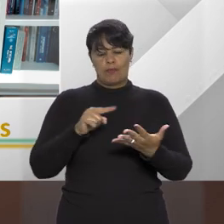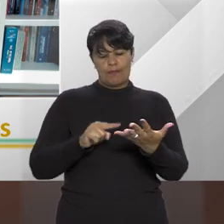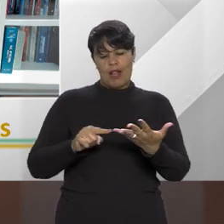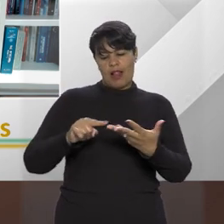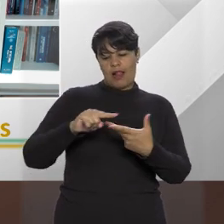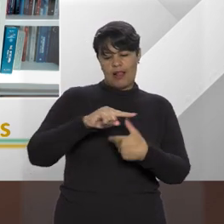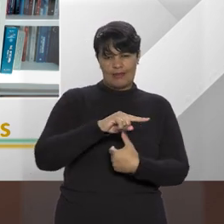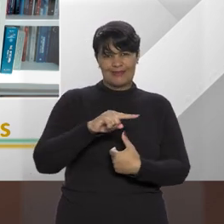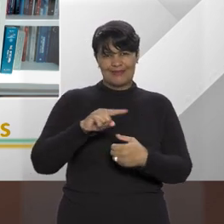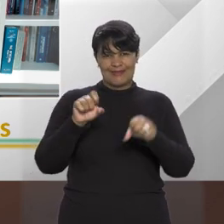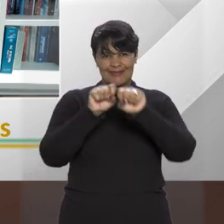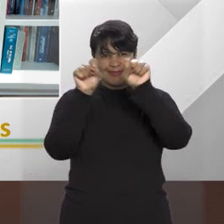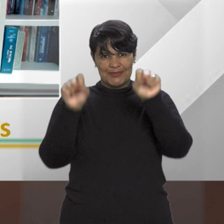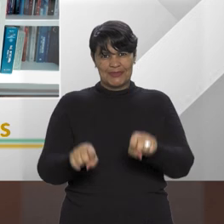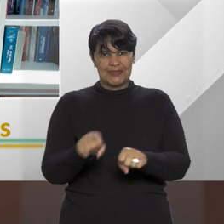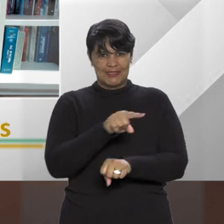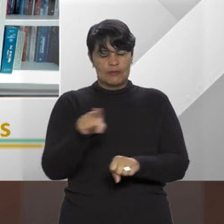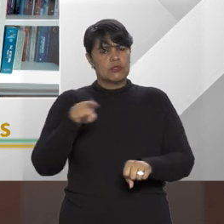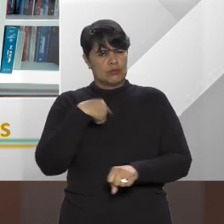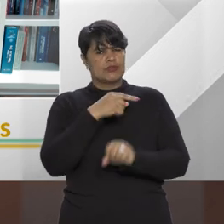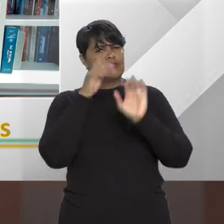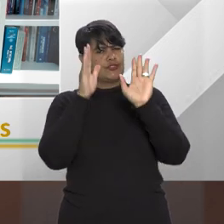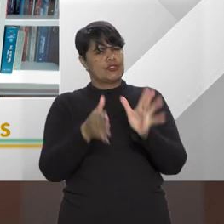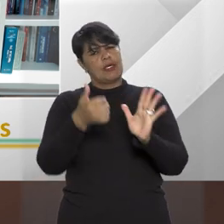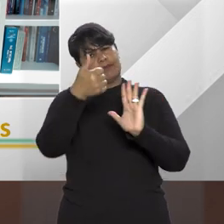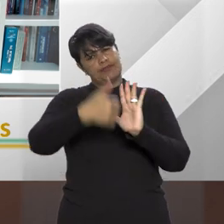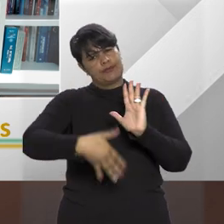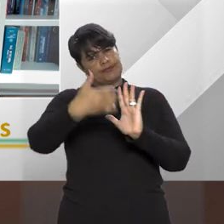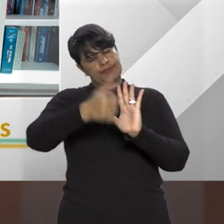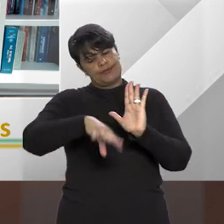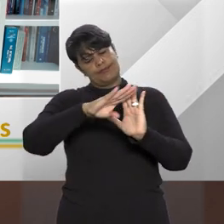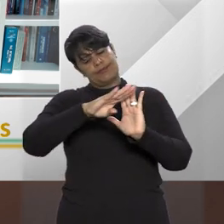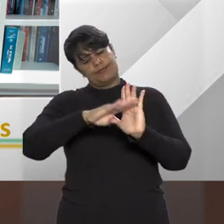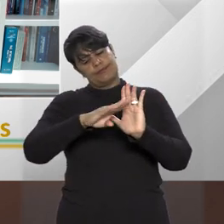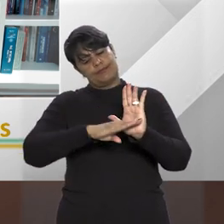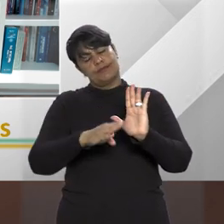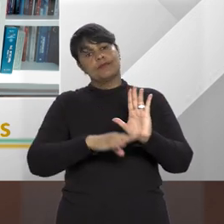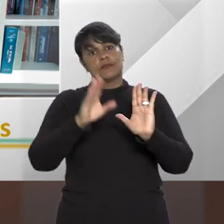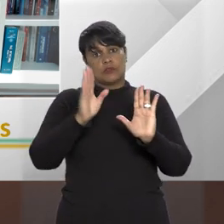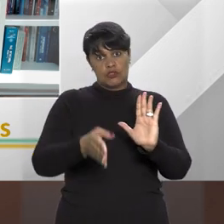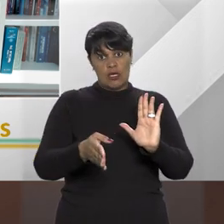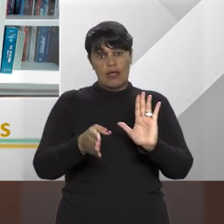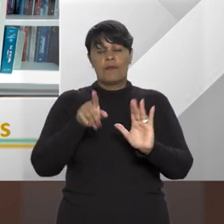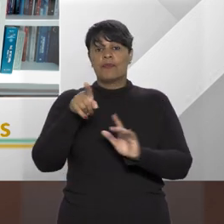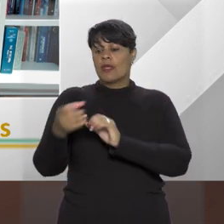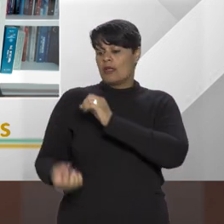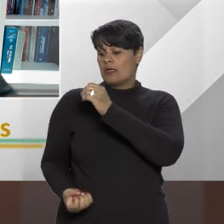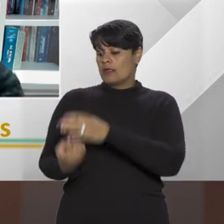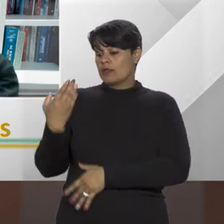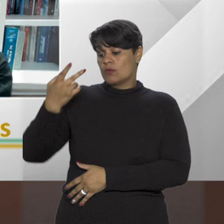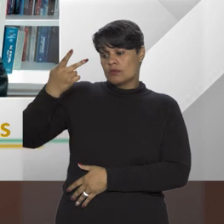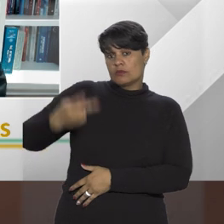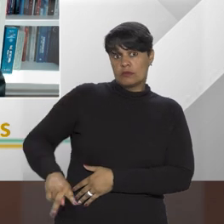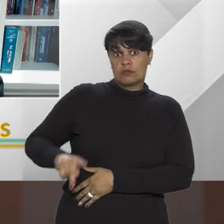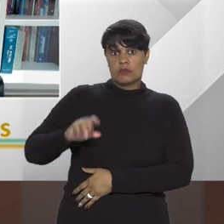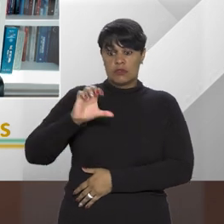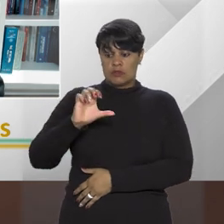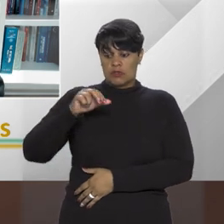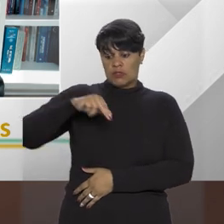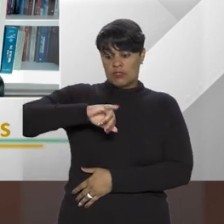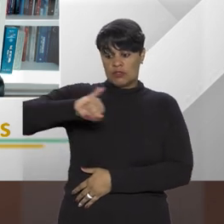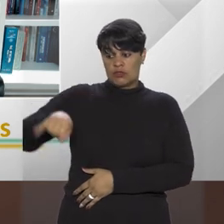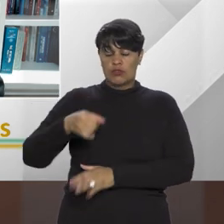mencionaram, foi institucionalizada aqui no Brasil pelo Conselho Nacional de Justiça na Resolução 125 de 2010. Mas antes mesmo